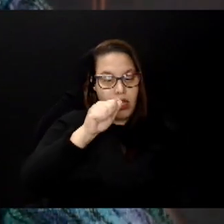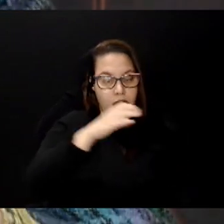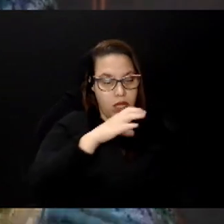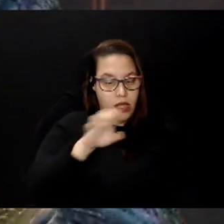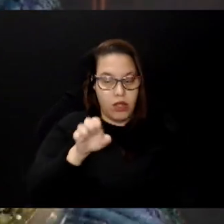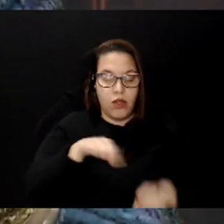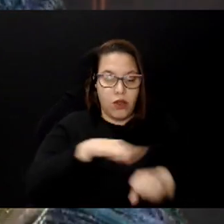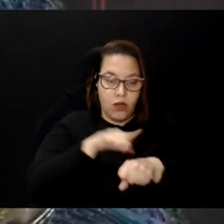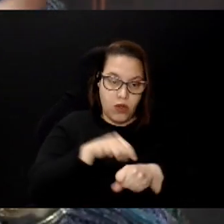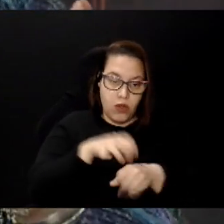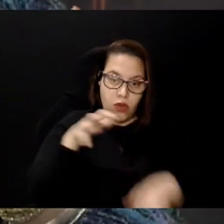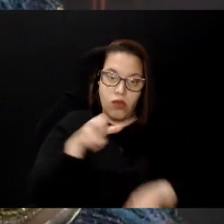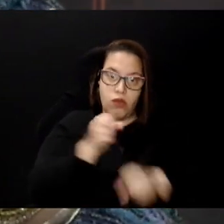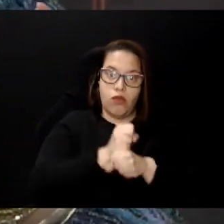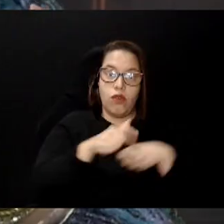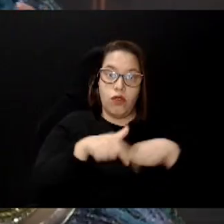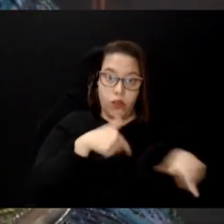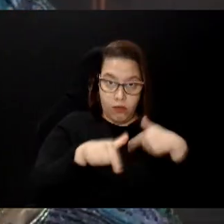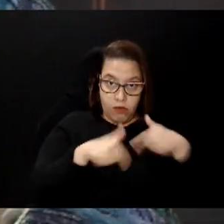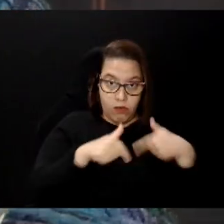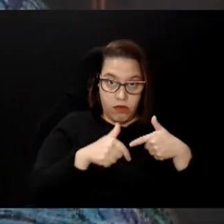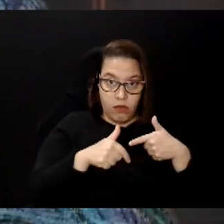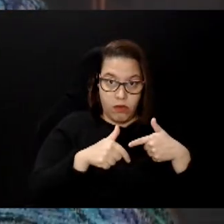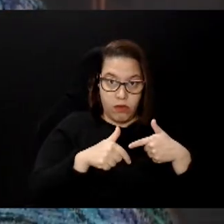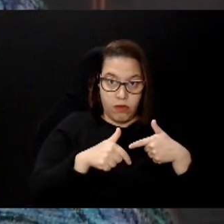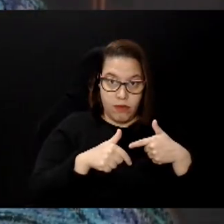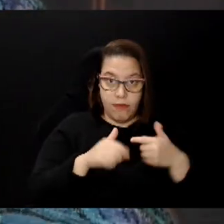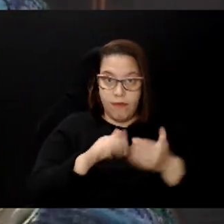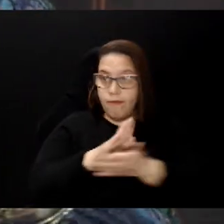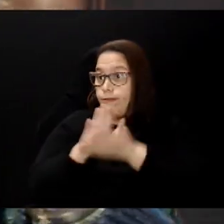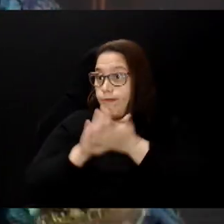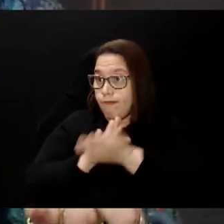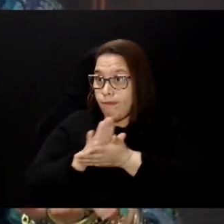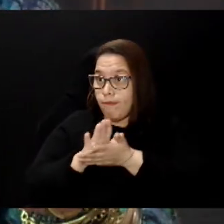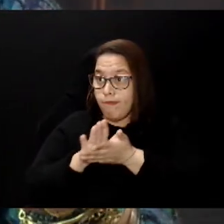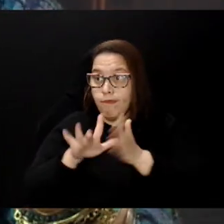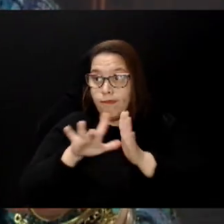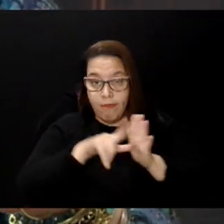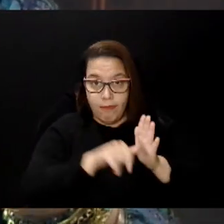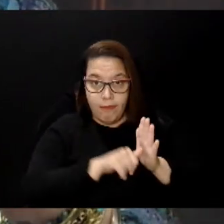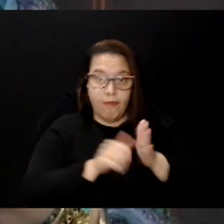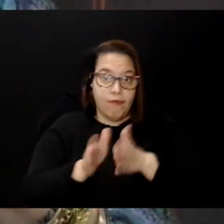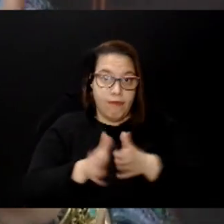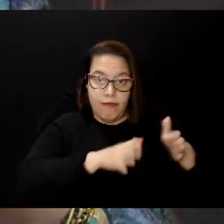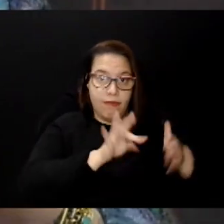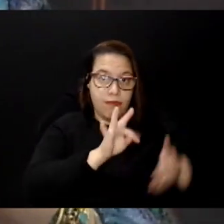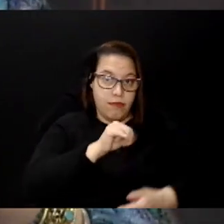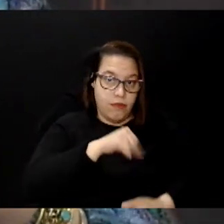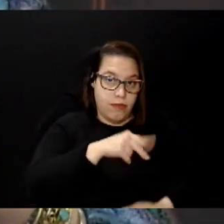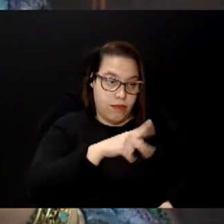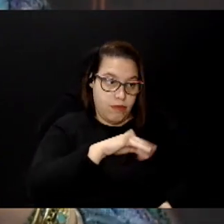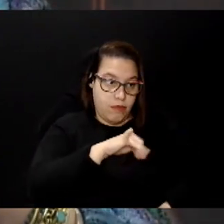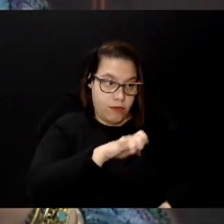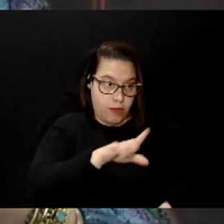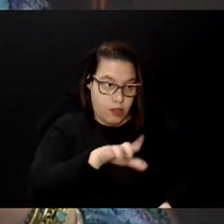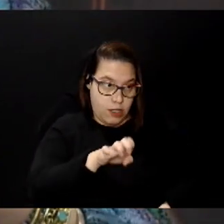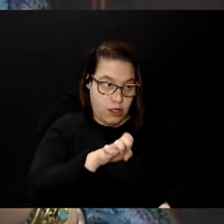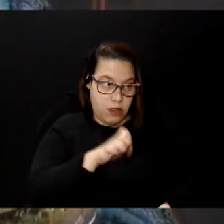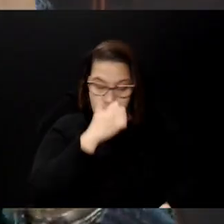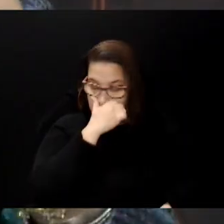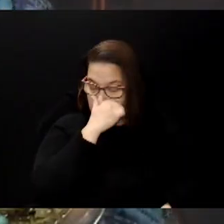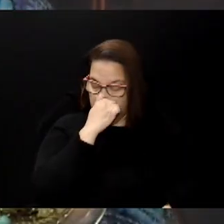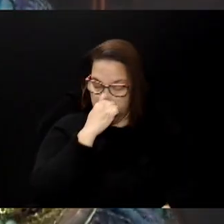teu trabalho? Uhum. Nada, mas rouba mais tempo produzir um template do que, né, alguma